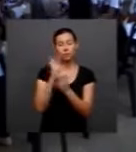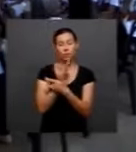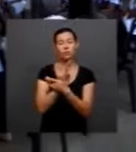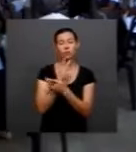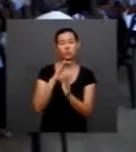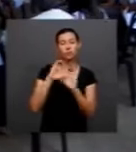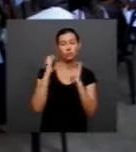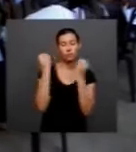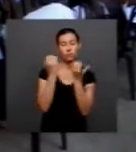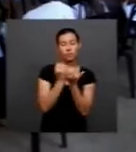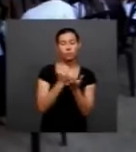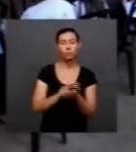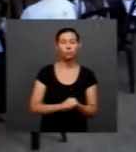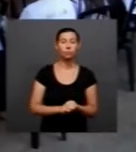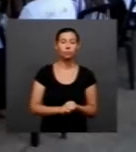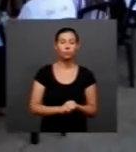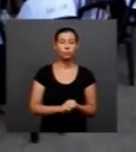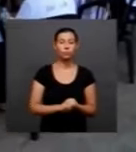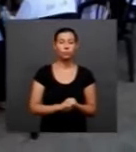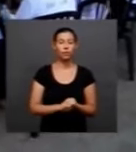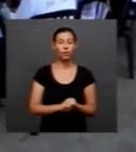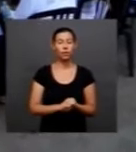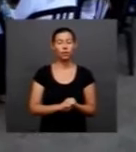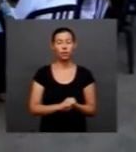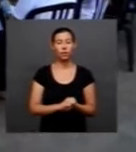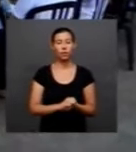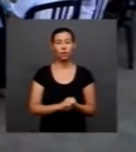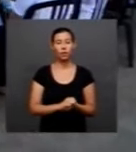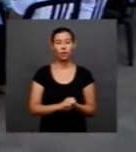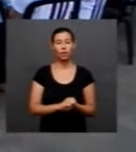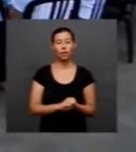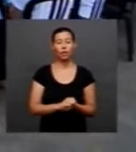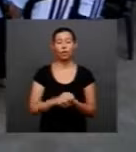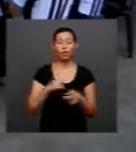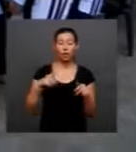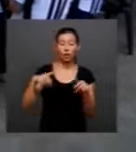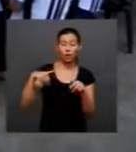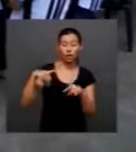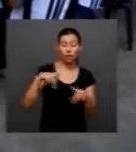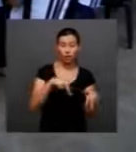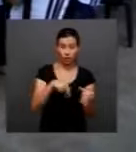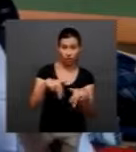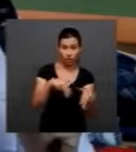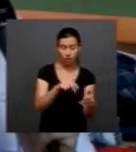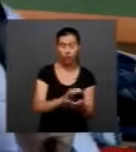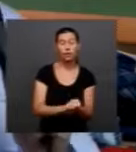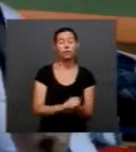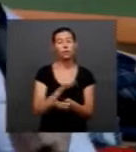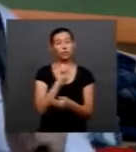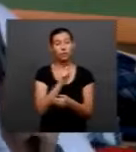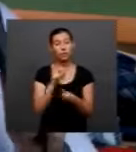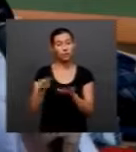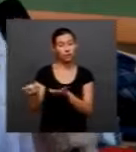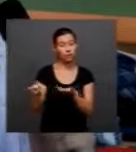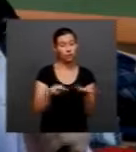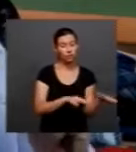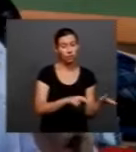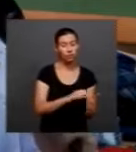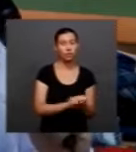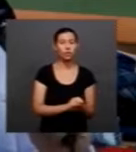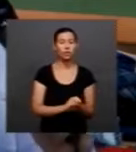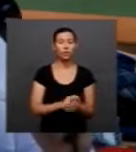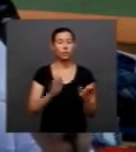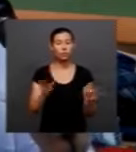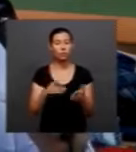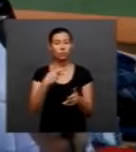diversidade é uma das ações do intensivão que está acontecendo durante essa semana em todos os campos da UFO. As atividades são promovidas pela